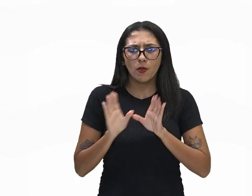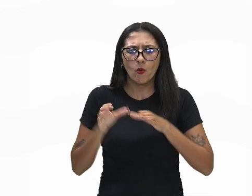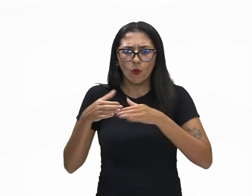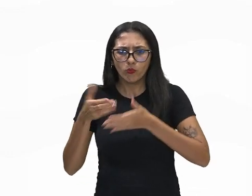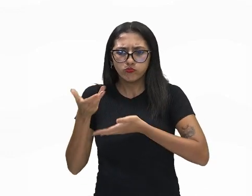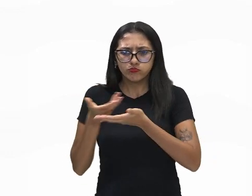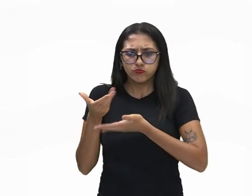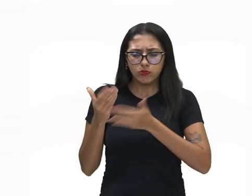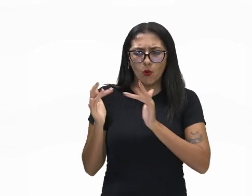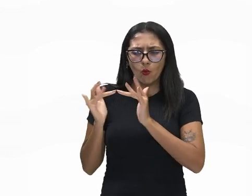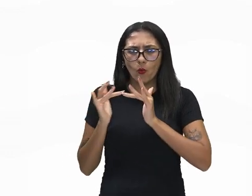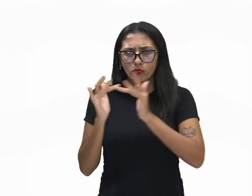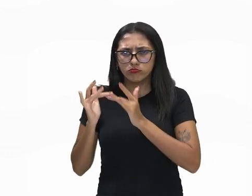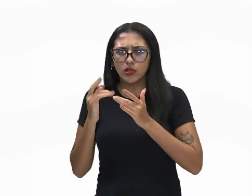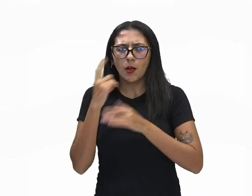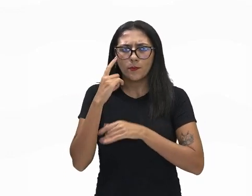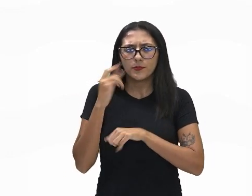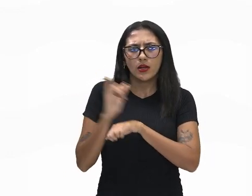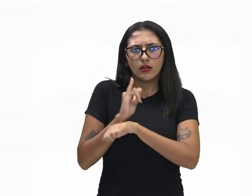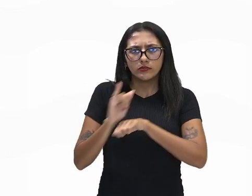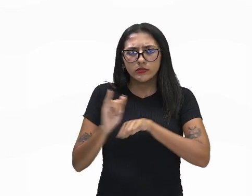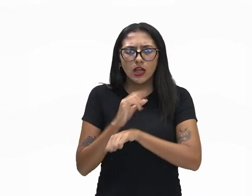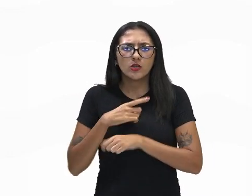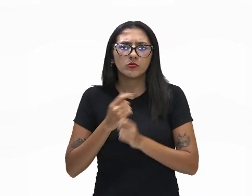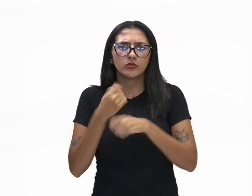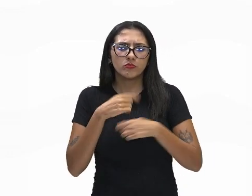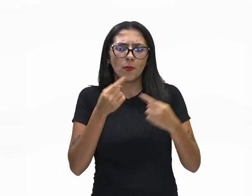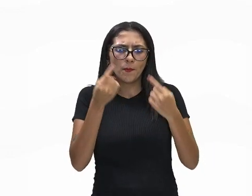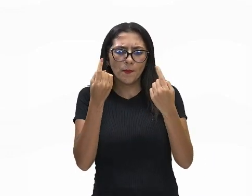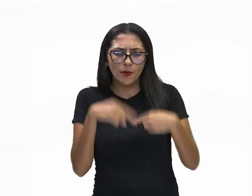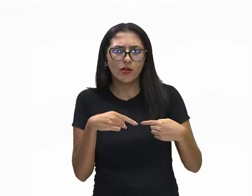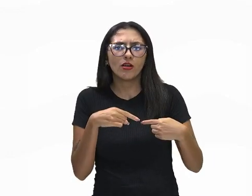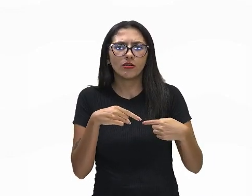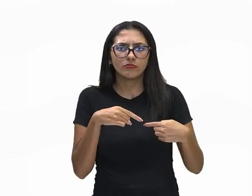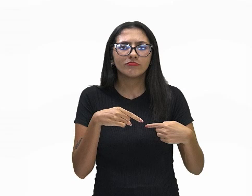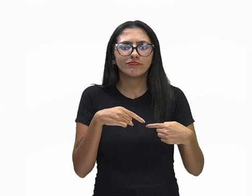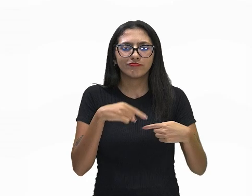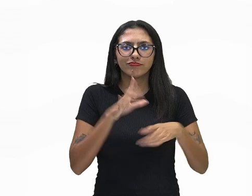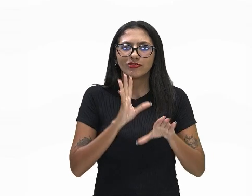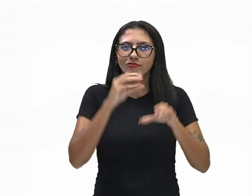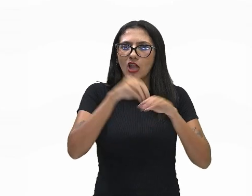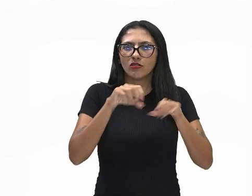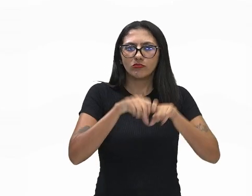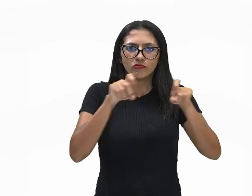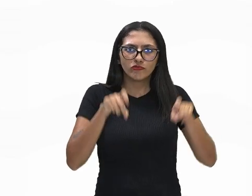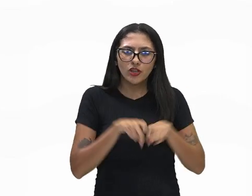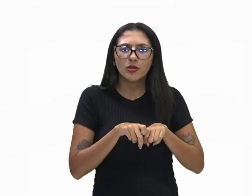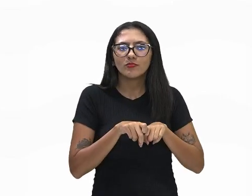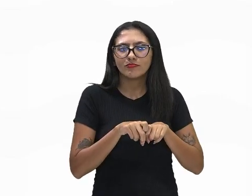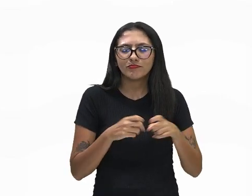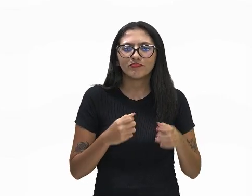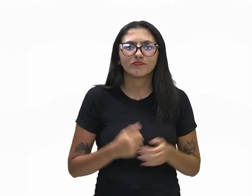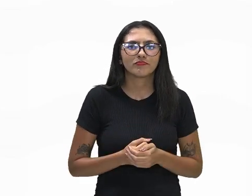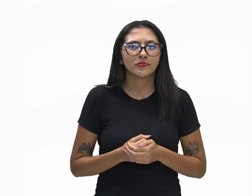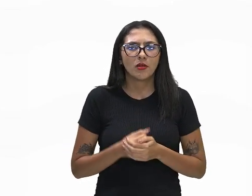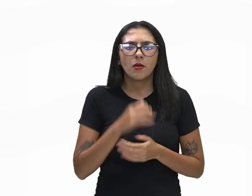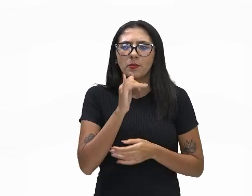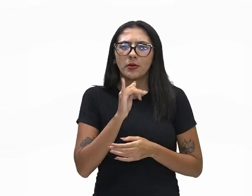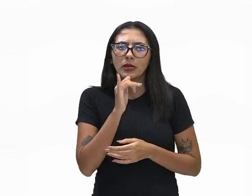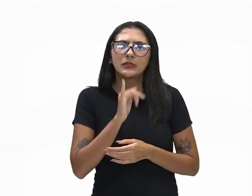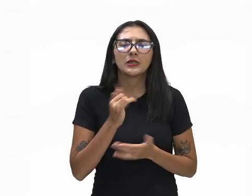vencer os adversários na disputa. Vai acontecer uma guerra ali nesse mundo virtual, onde seres da floresta,